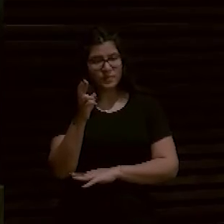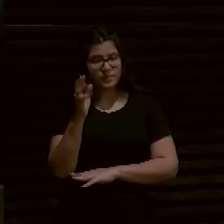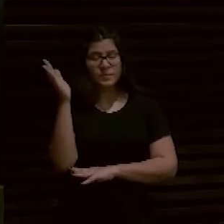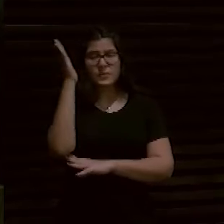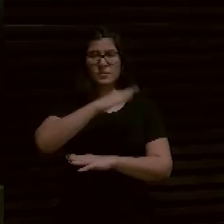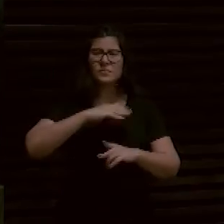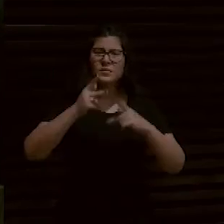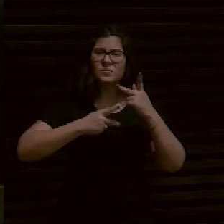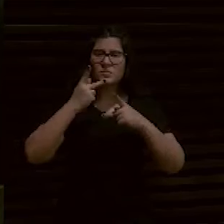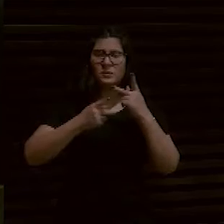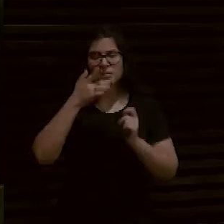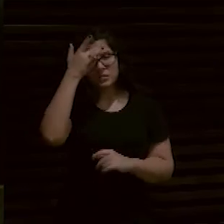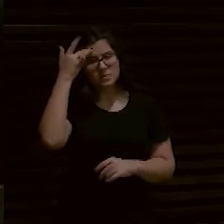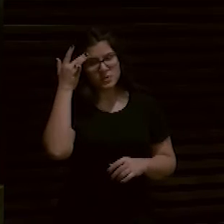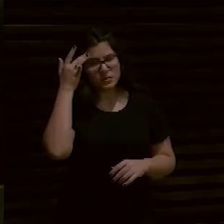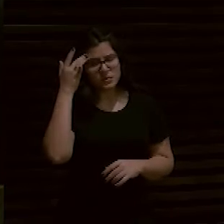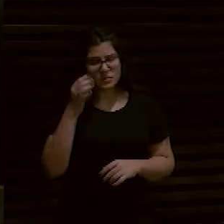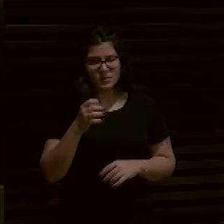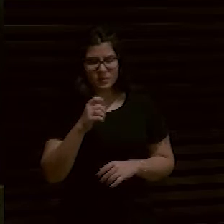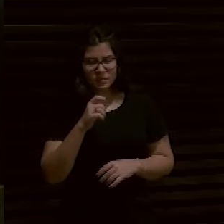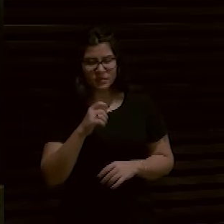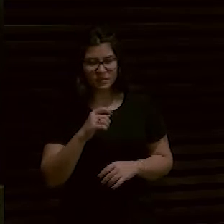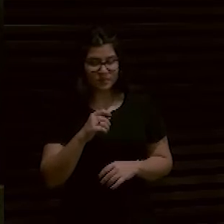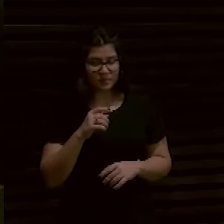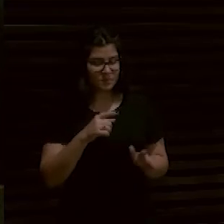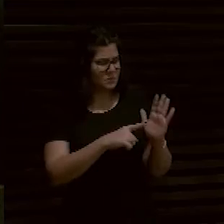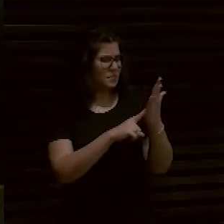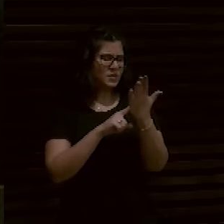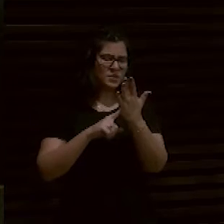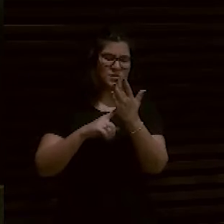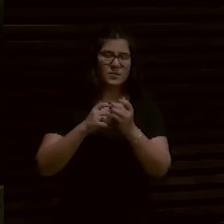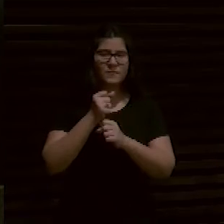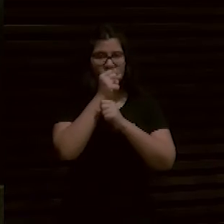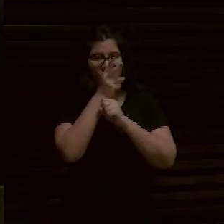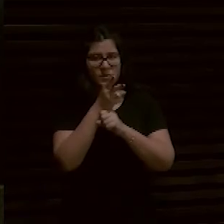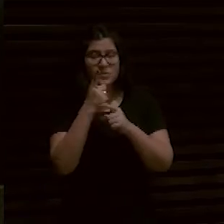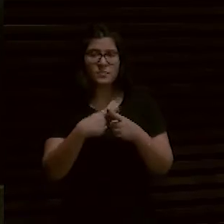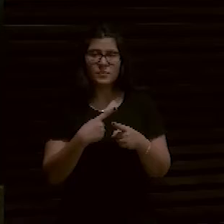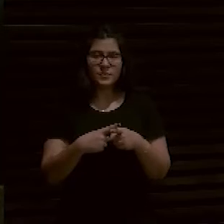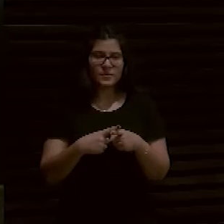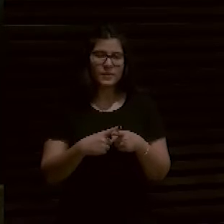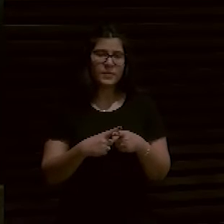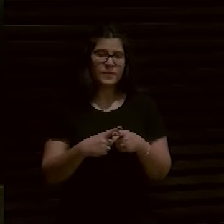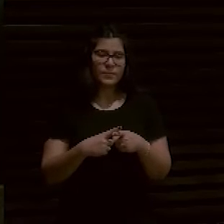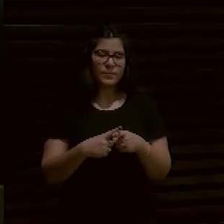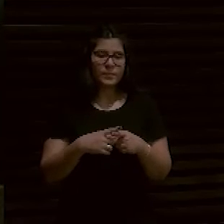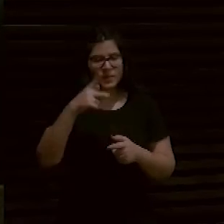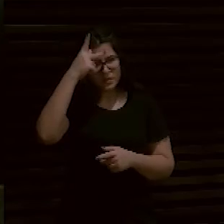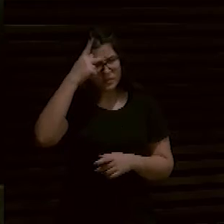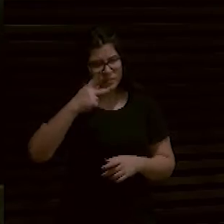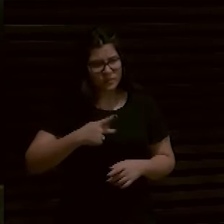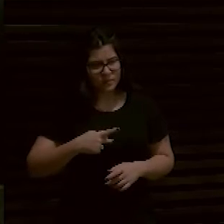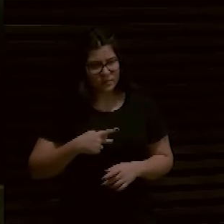Amaldiçoado é o homem que se acha forte, pois deposita a sua suficiência em